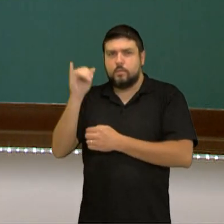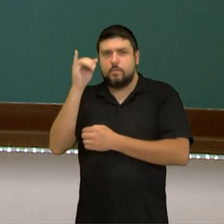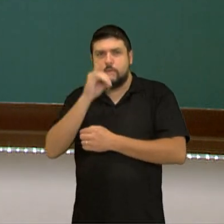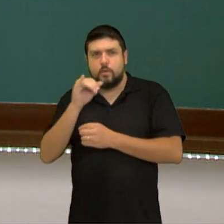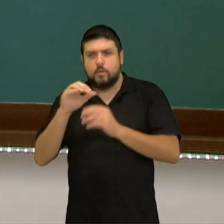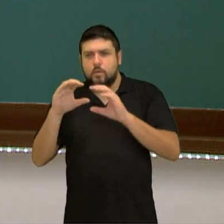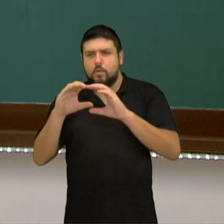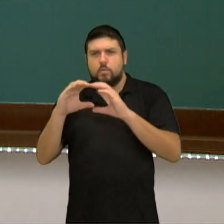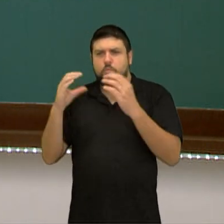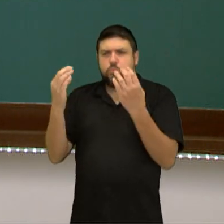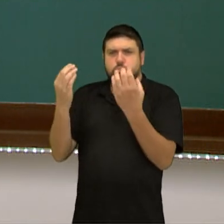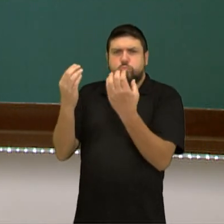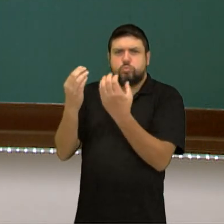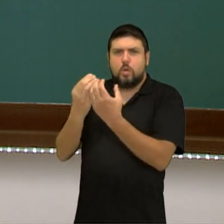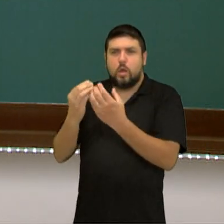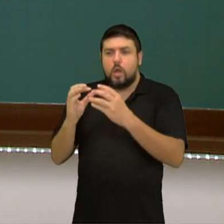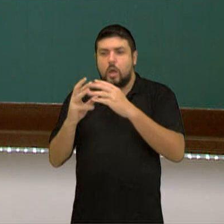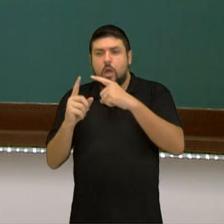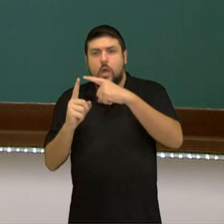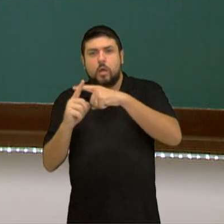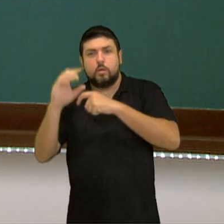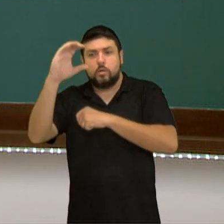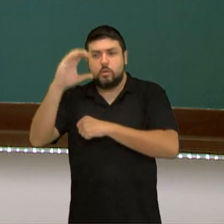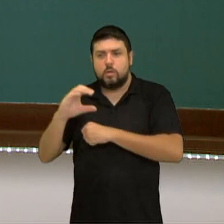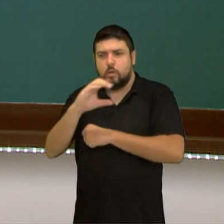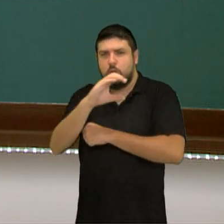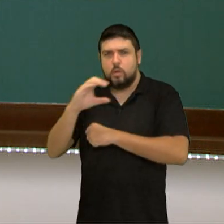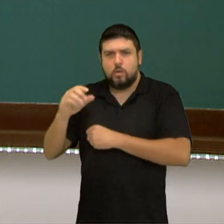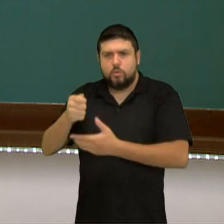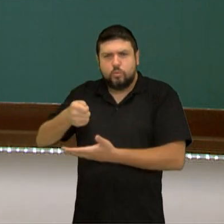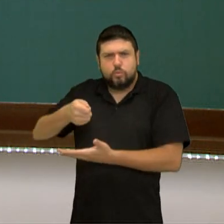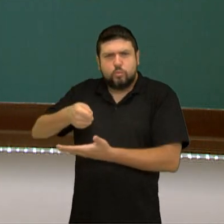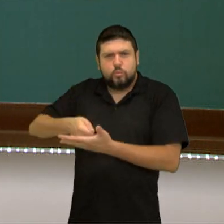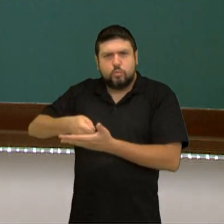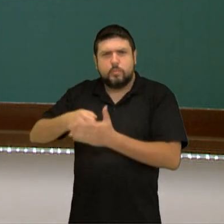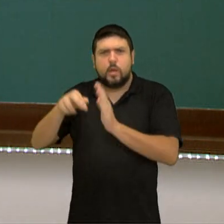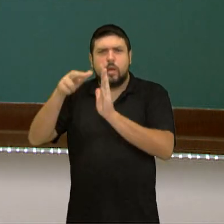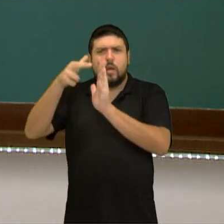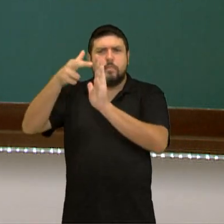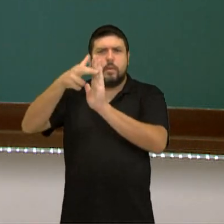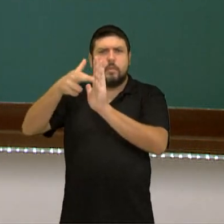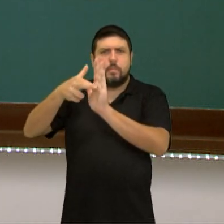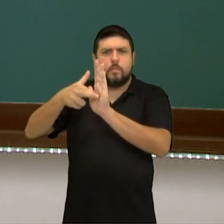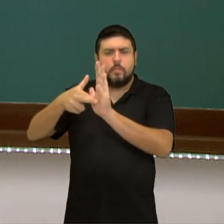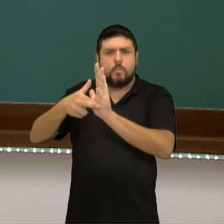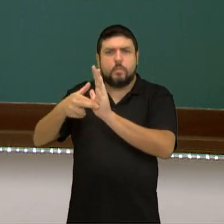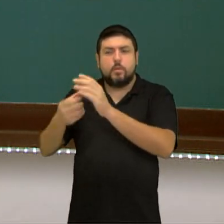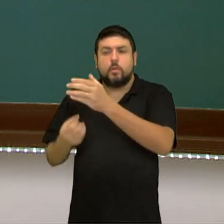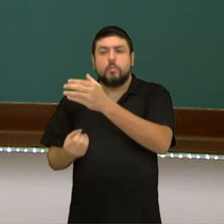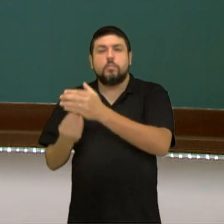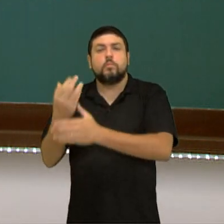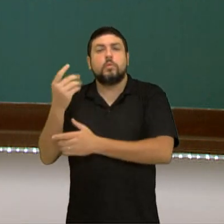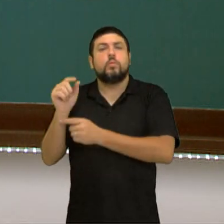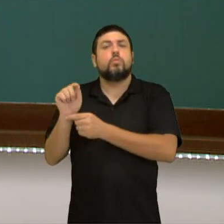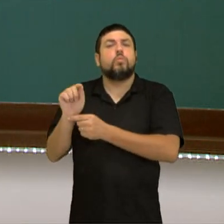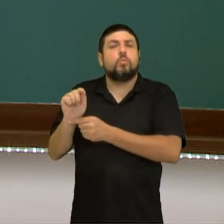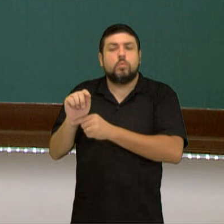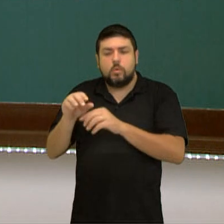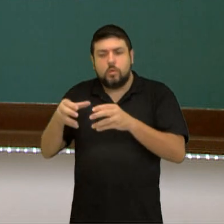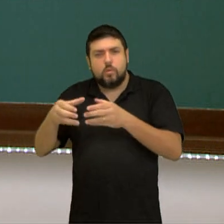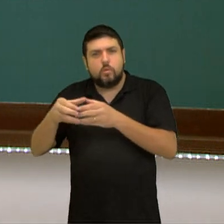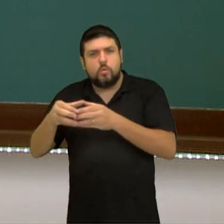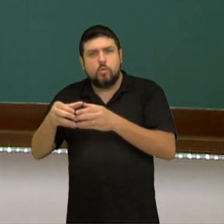mais seus dogmas, a igreja fortaleceu seus dogmas tradicionalistas, criando, por exemplo, a ordem dos jesuítas. A tão sonhada ordem